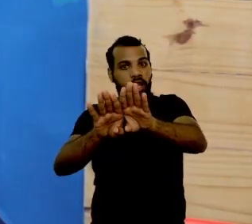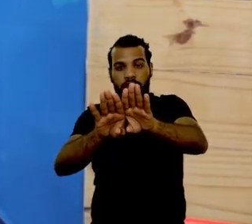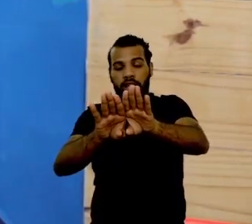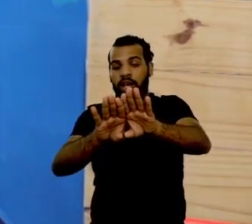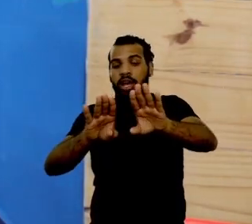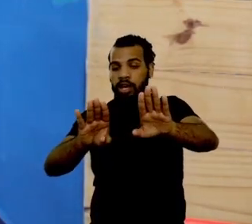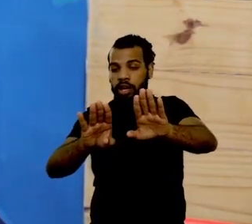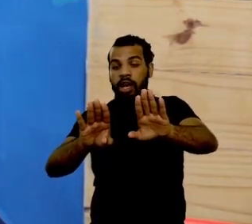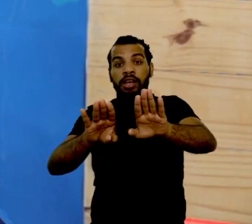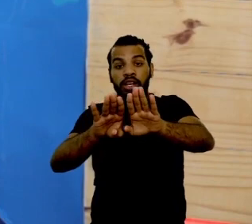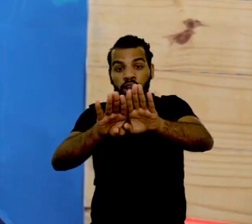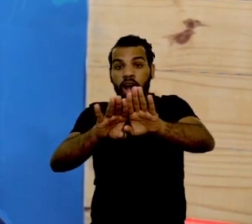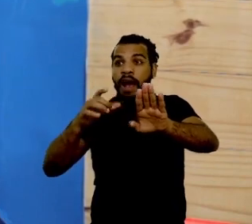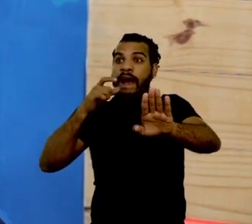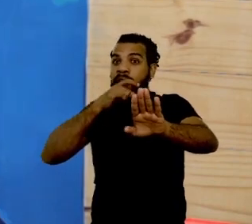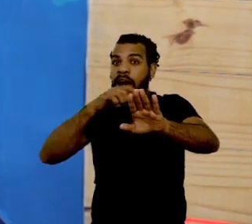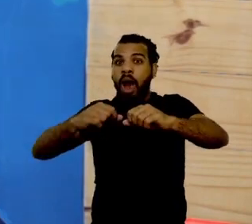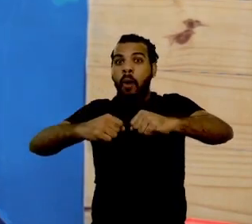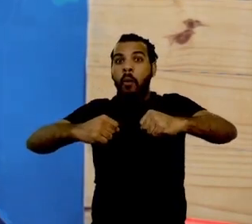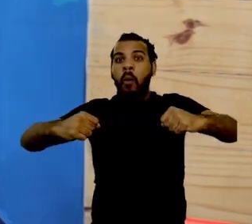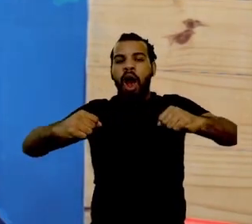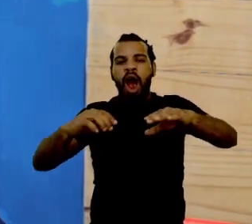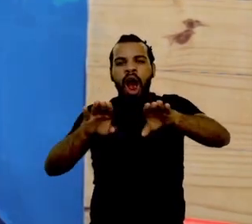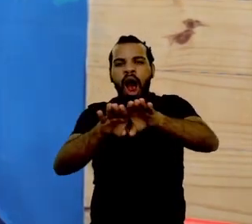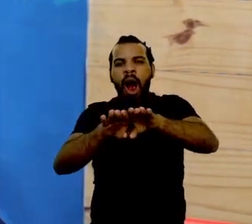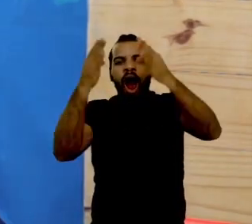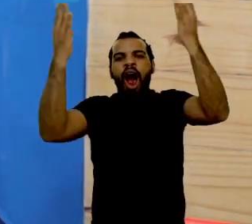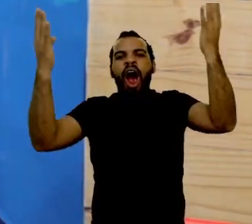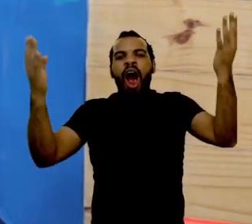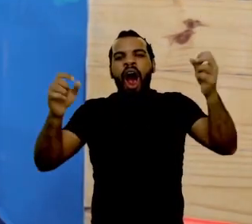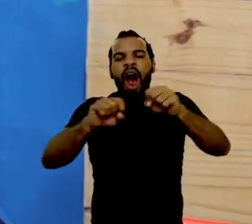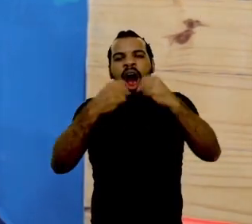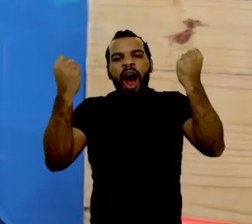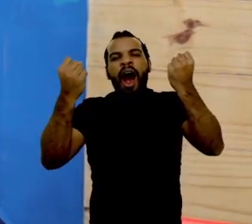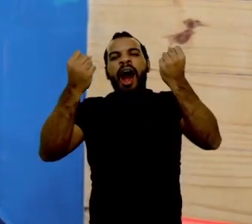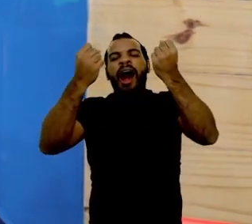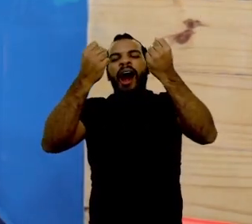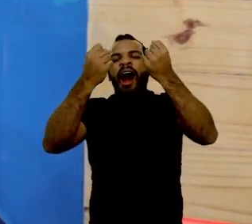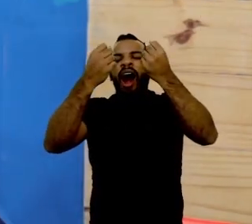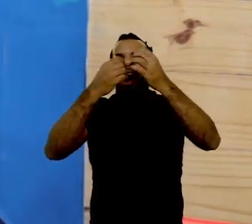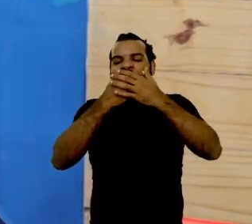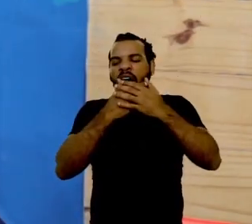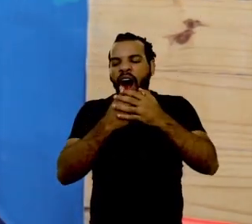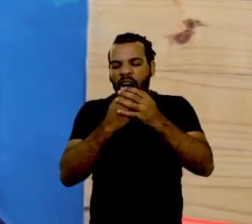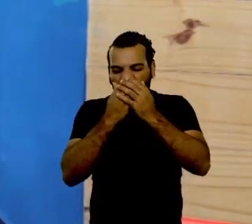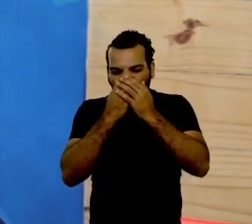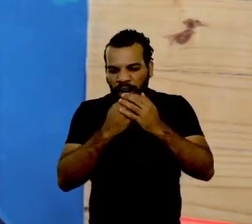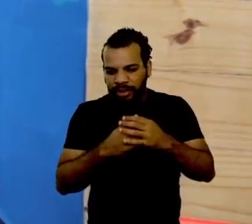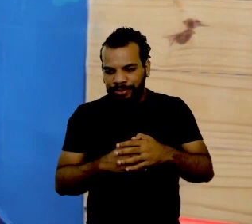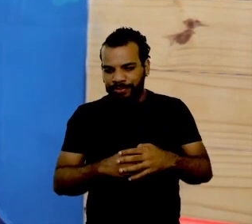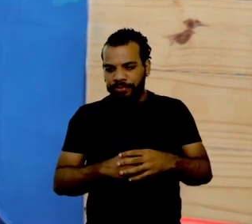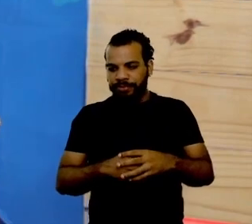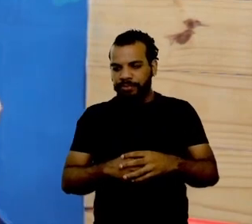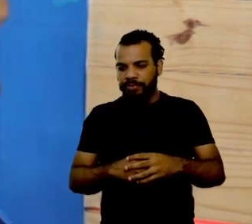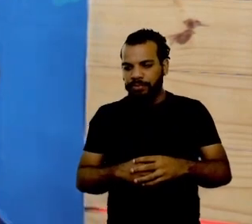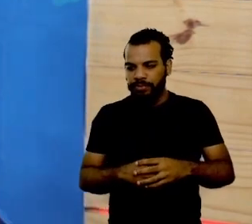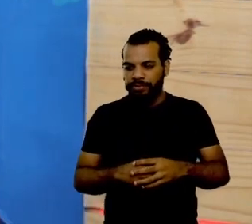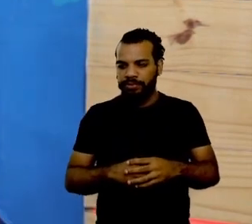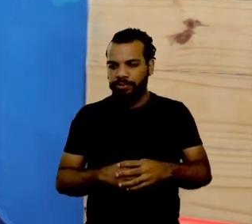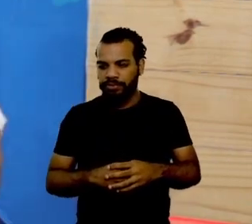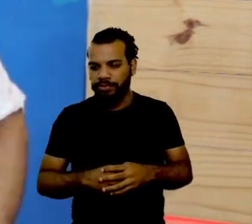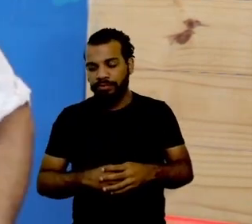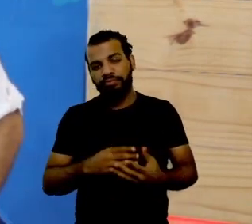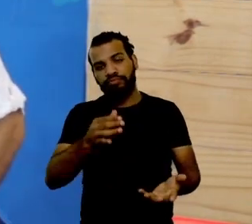no dente. Aí você faz sua obturação e faz a obturação aquela metálica, das antigas mesmo, aí toma lá o